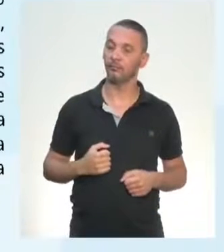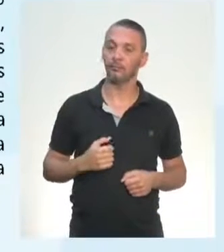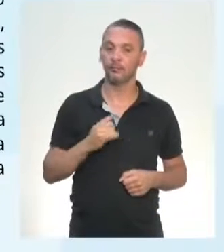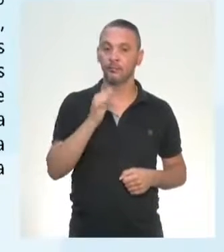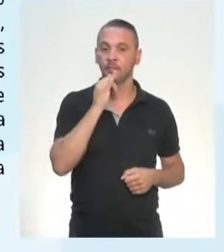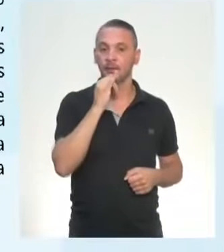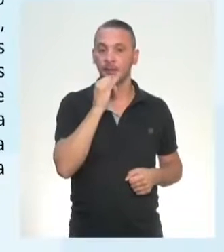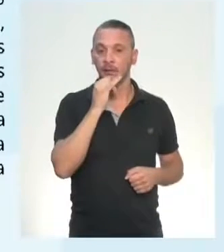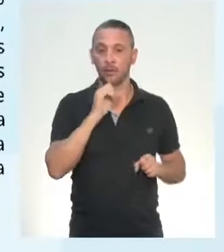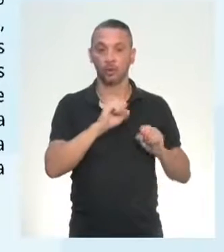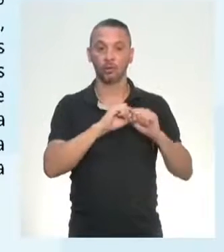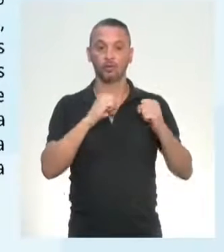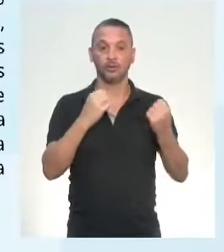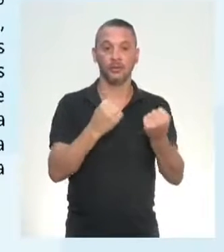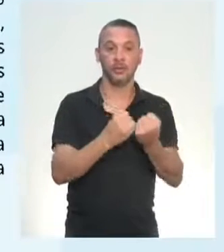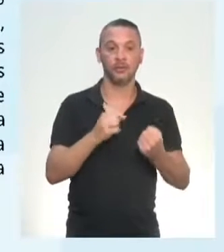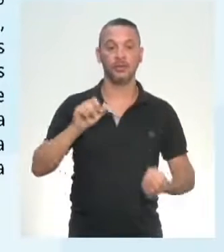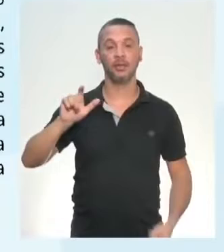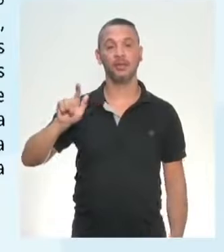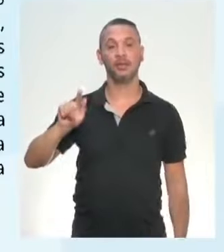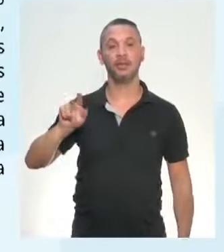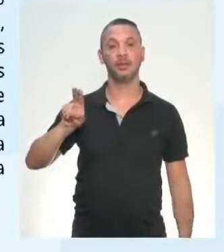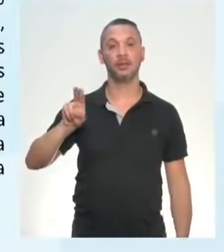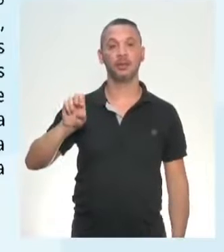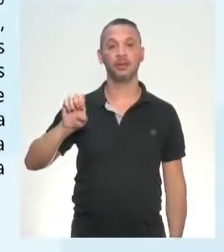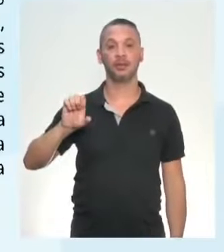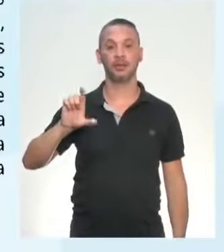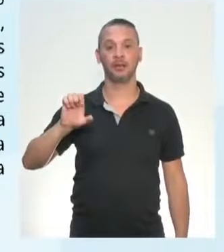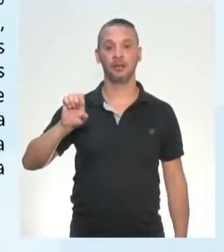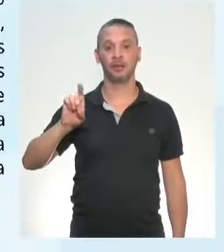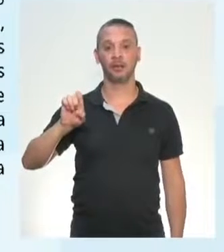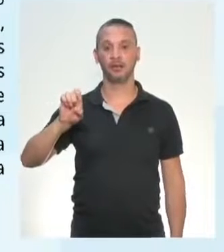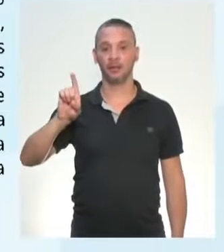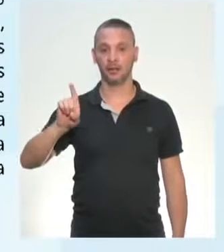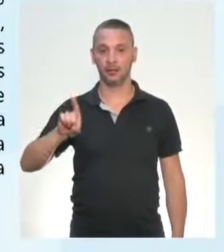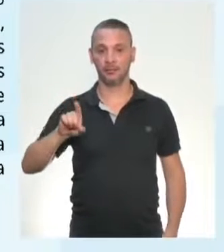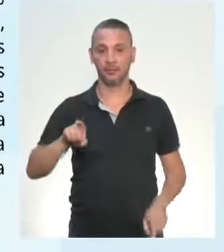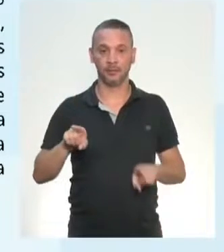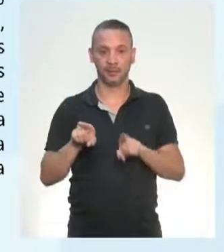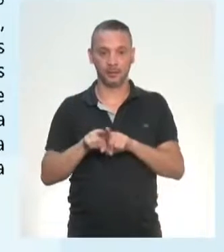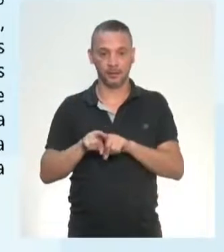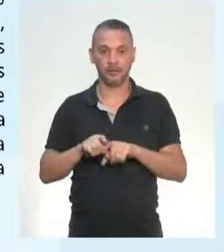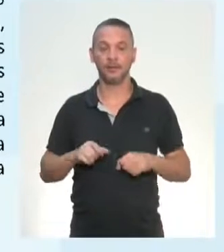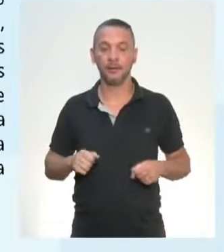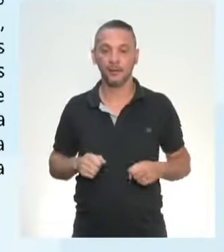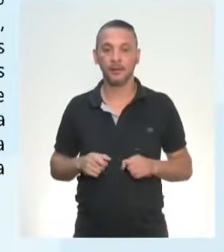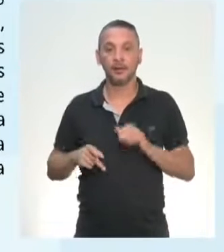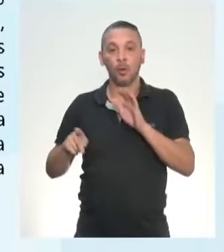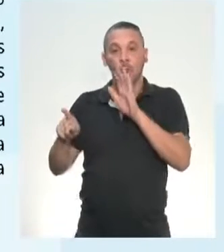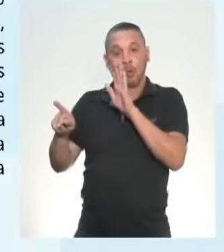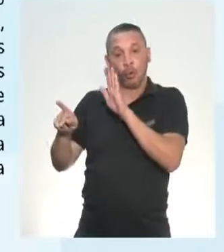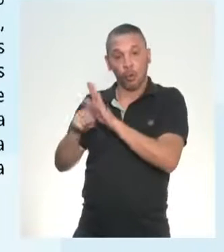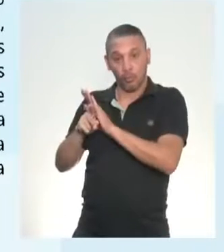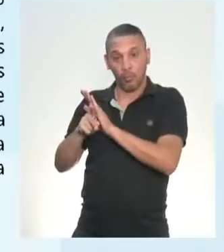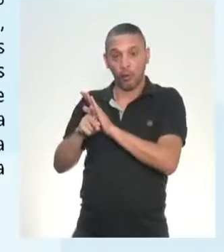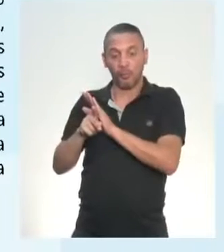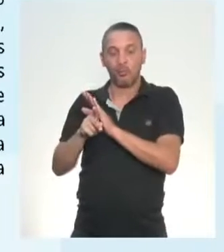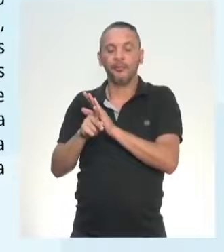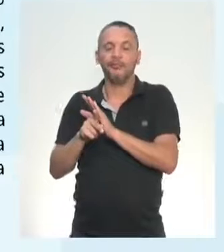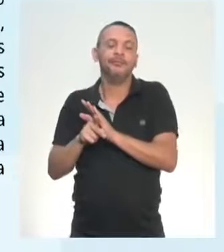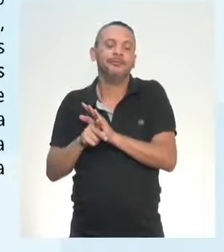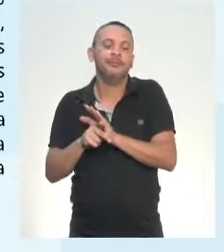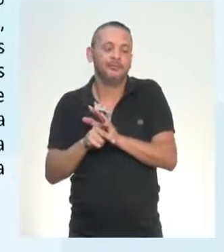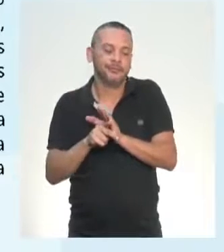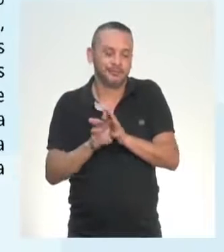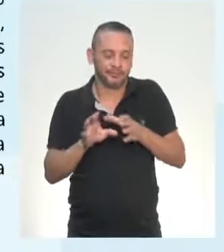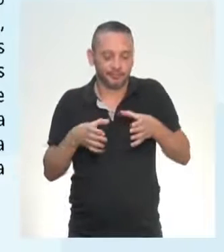a sociedade Gueledé, em Yorubá, Gueledé, é originalmente uma forma